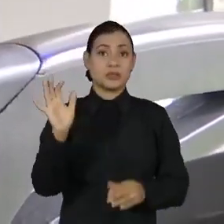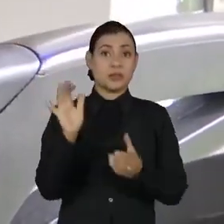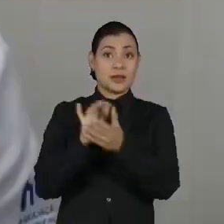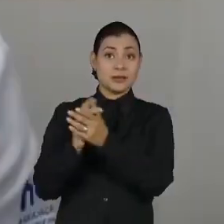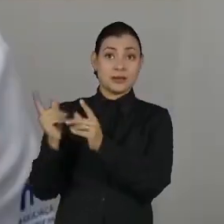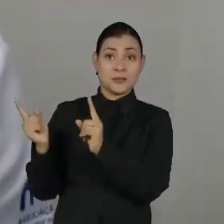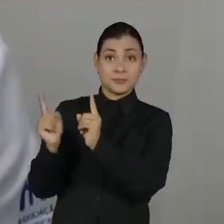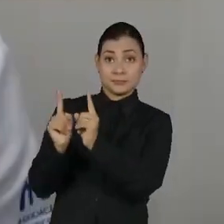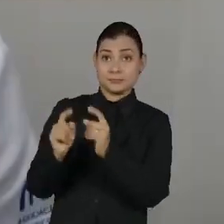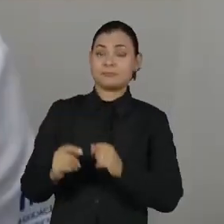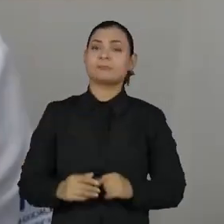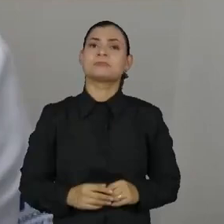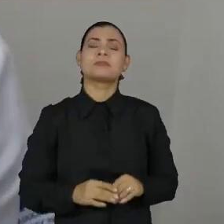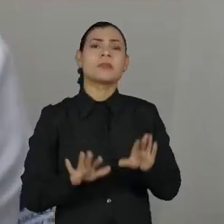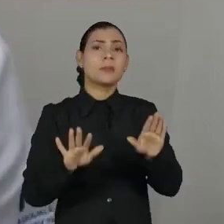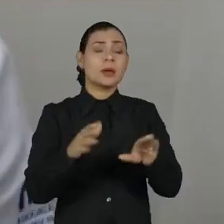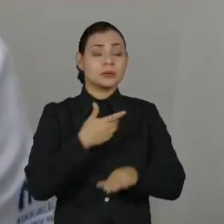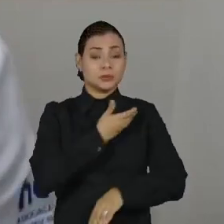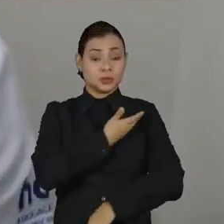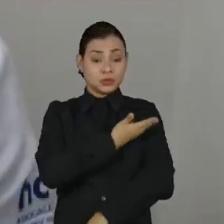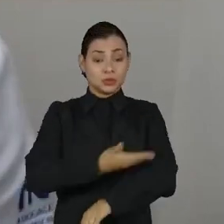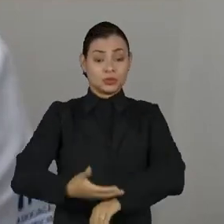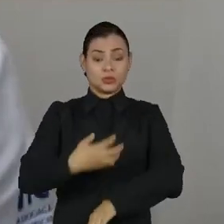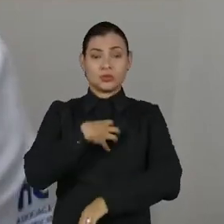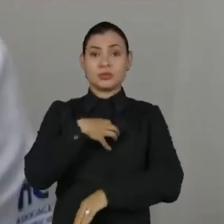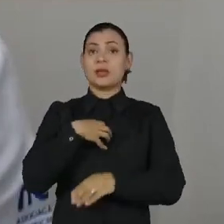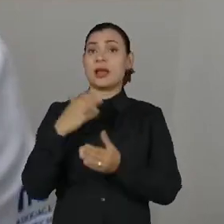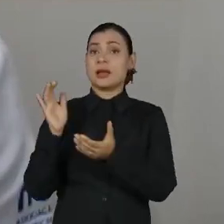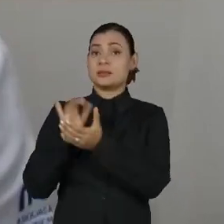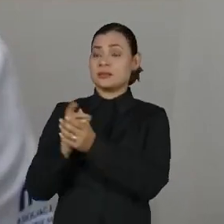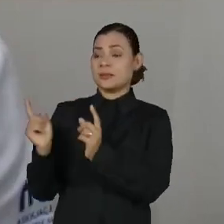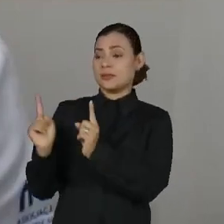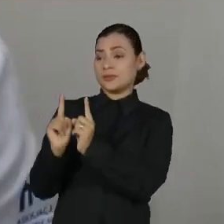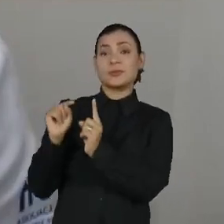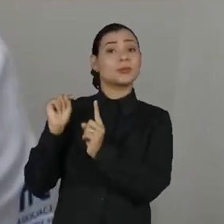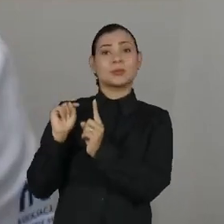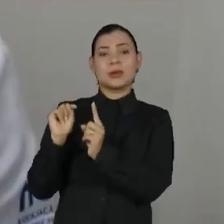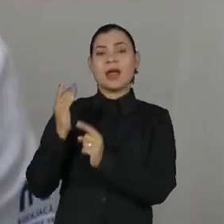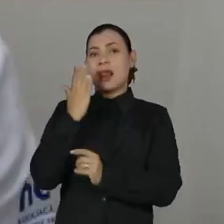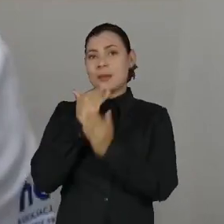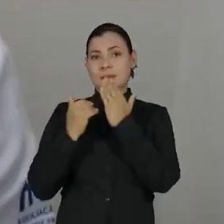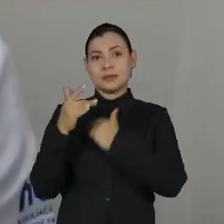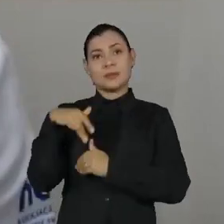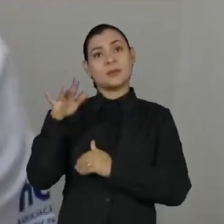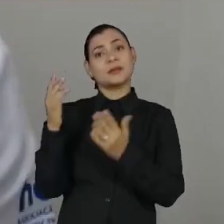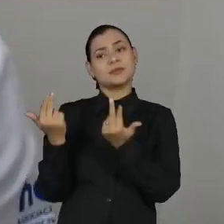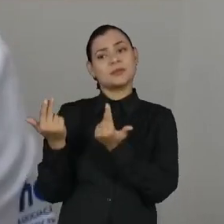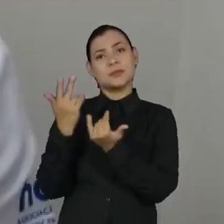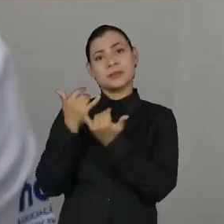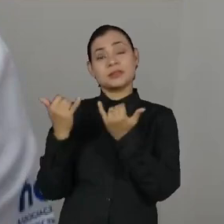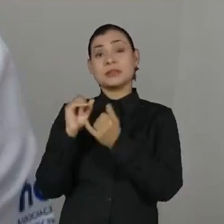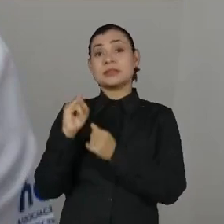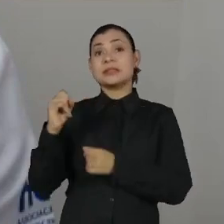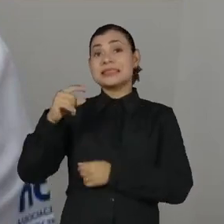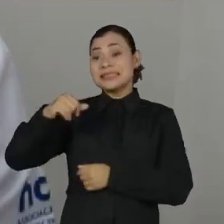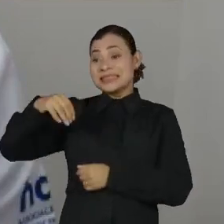casais. Habitualmente, os casais eles têm alimentações parecidas. Então, se tem um excesso de sal, por exemplo,